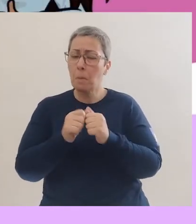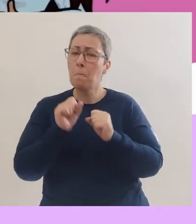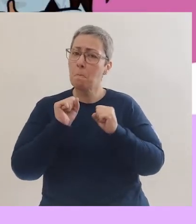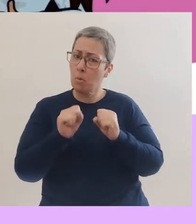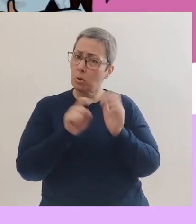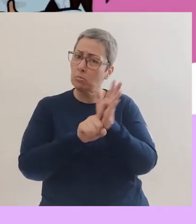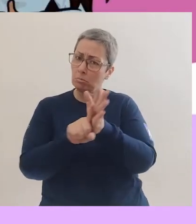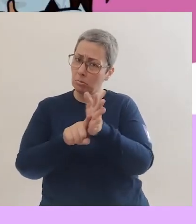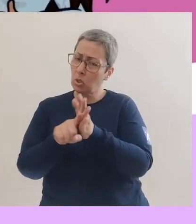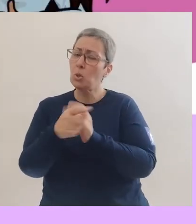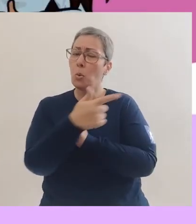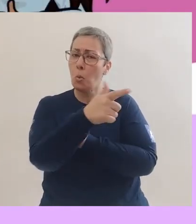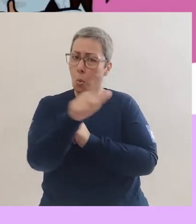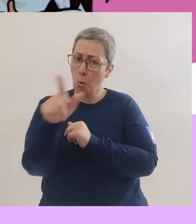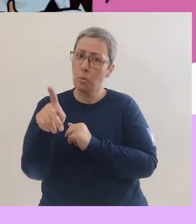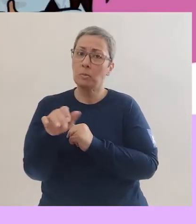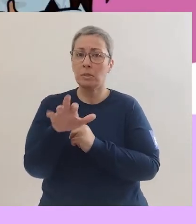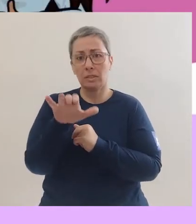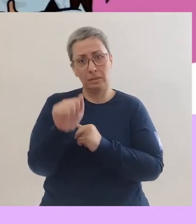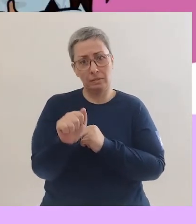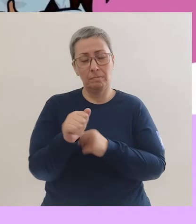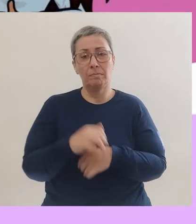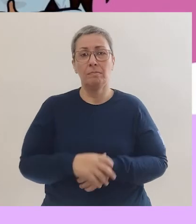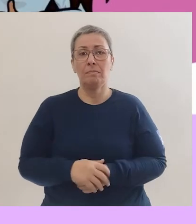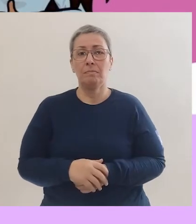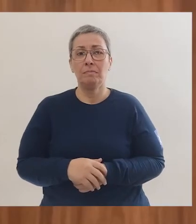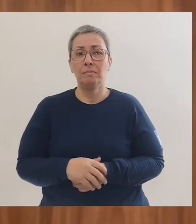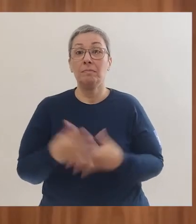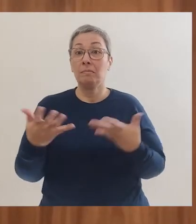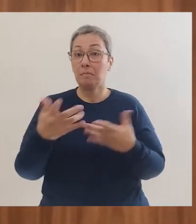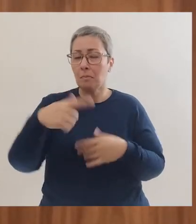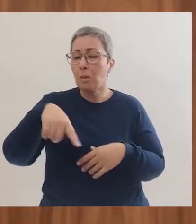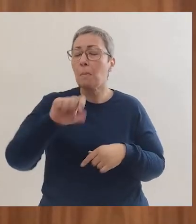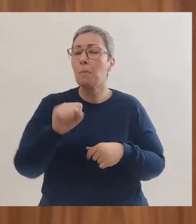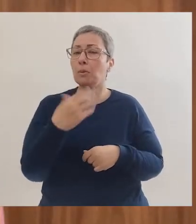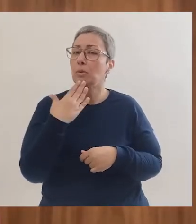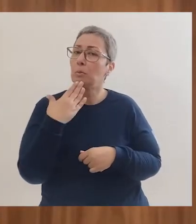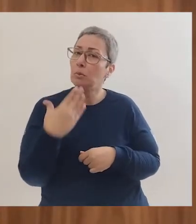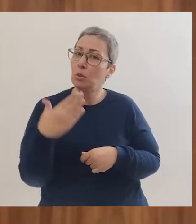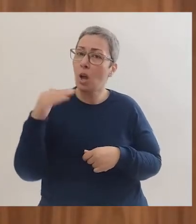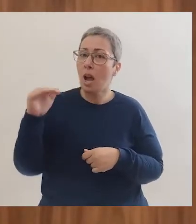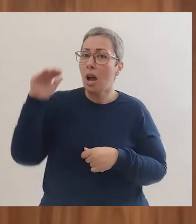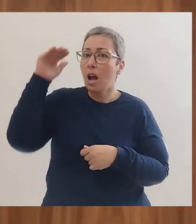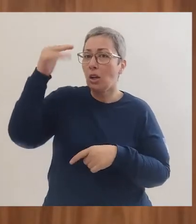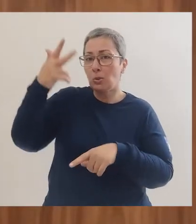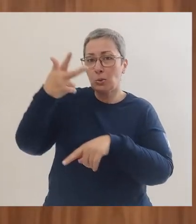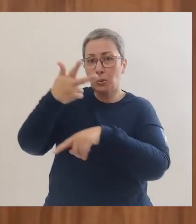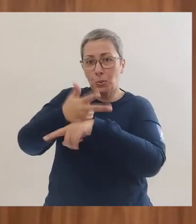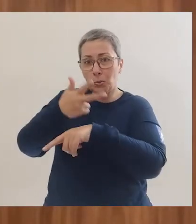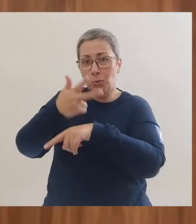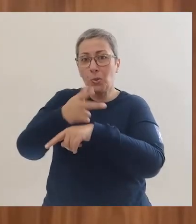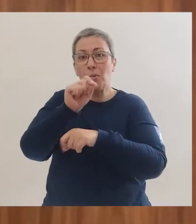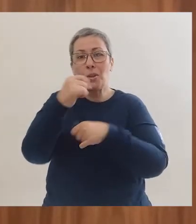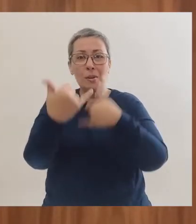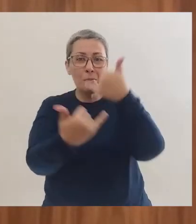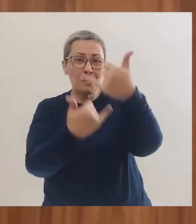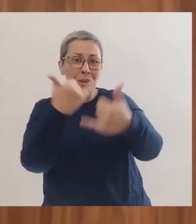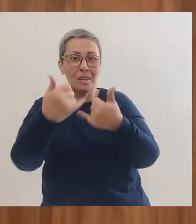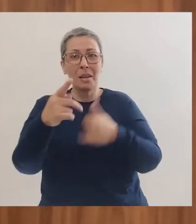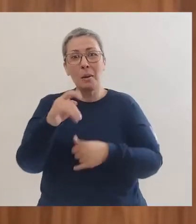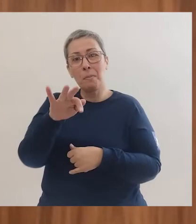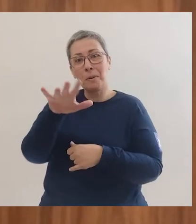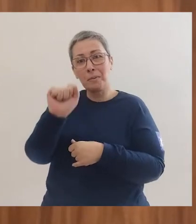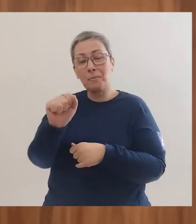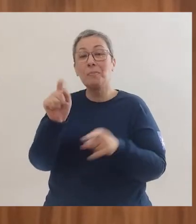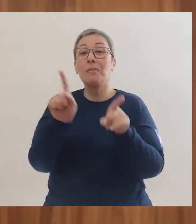pode pesquisar outras parlendas. Você pode pedir para um adulto filmar você brincando com a